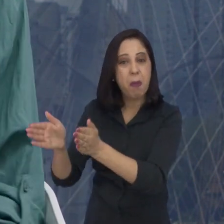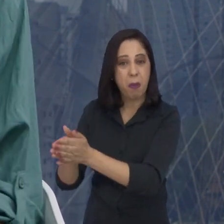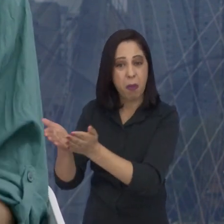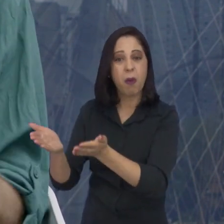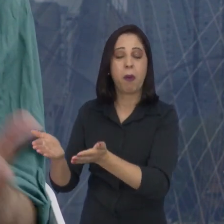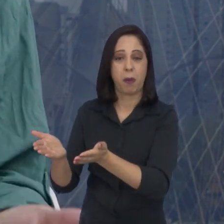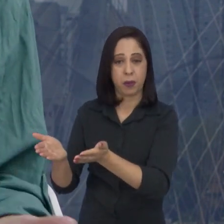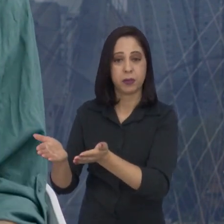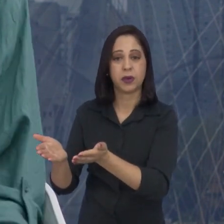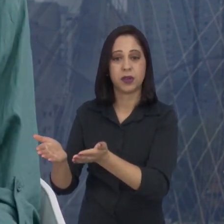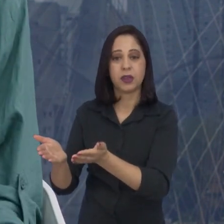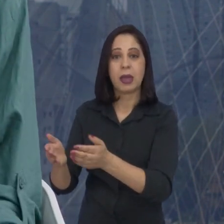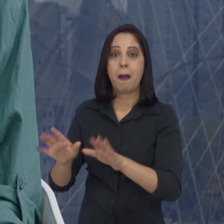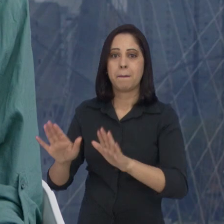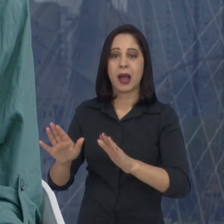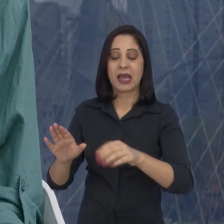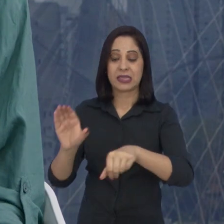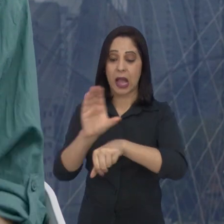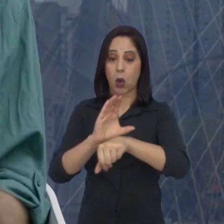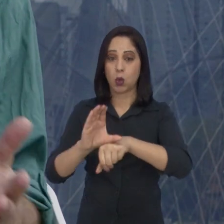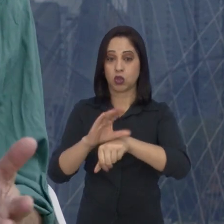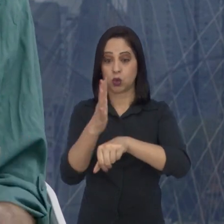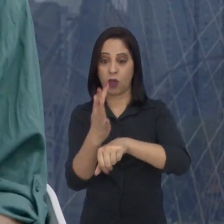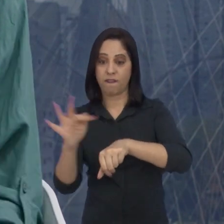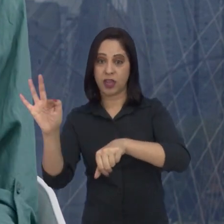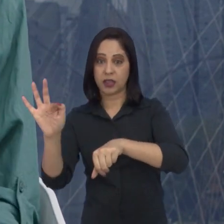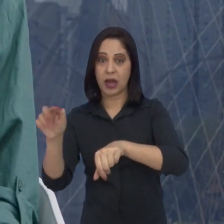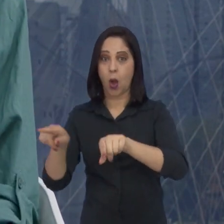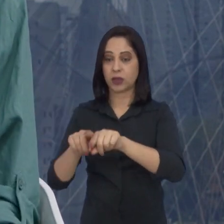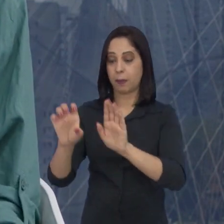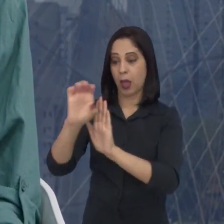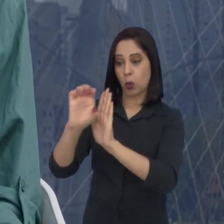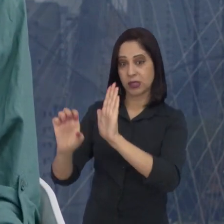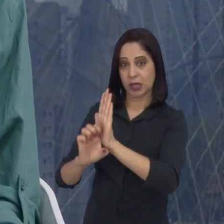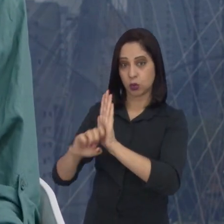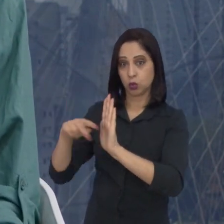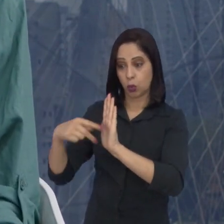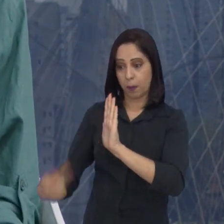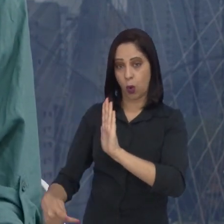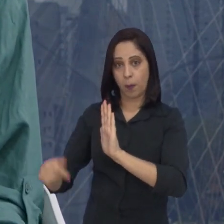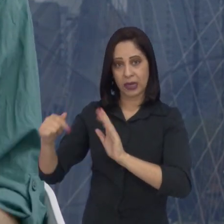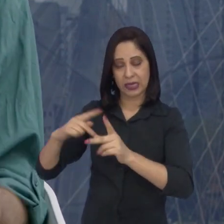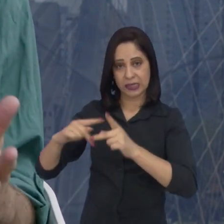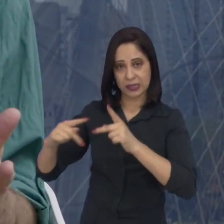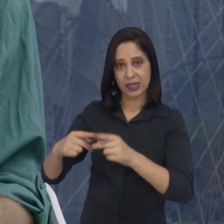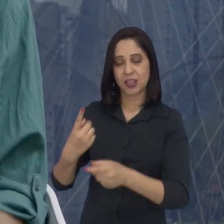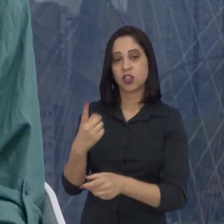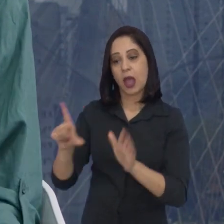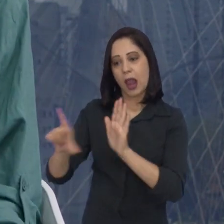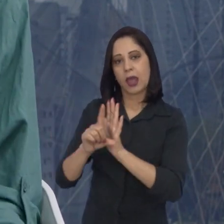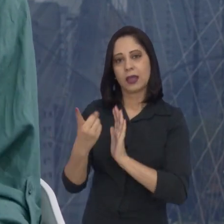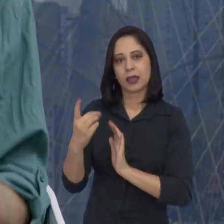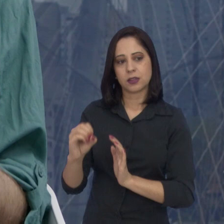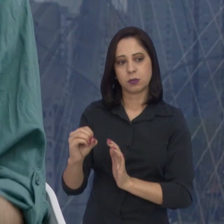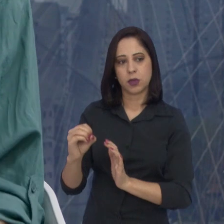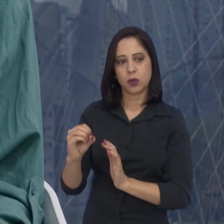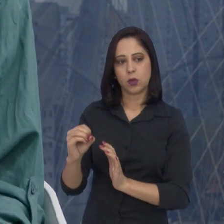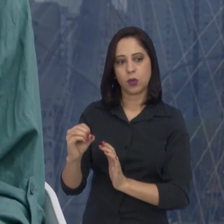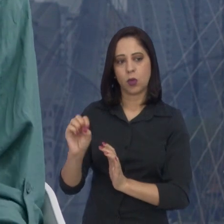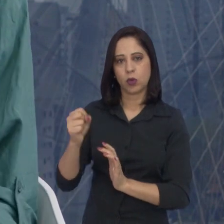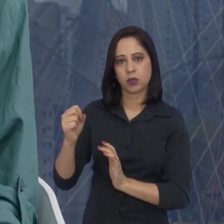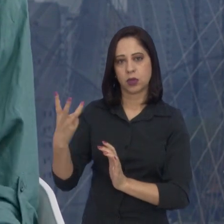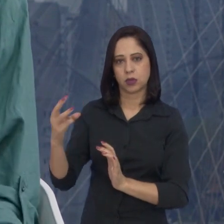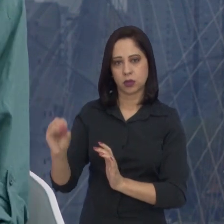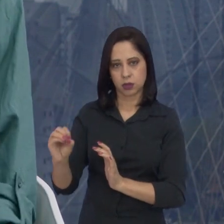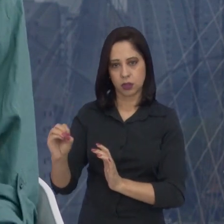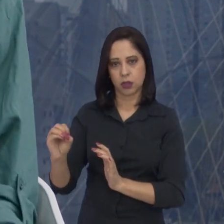ler a Constituição Federal e o Estatuto da Cidade, que é a Lei 10.257 de 2001, que é inclusive